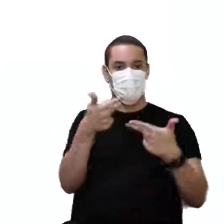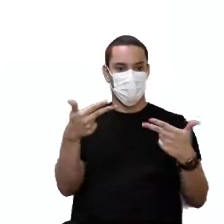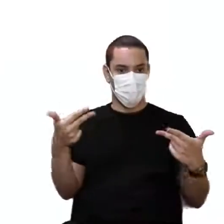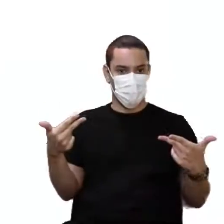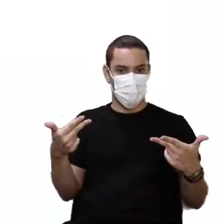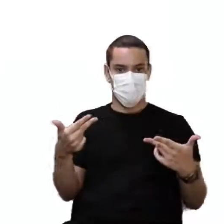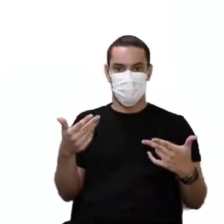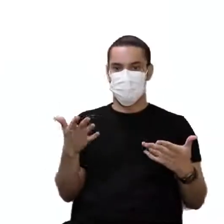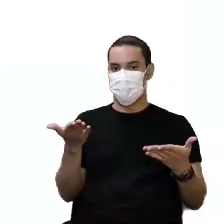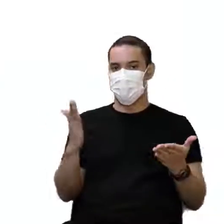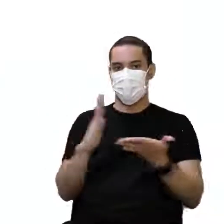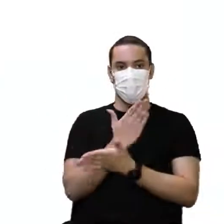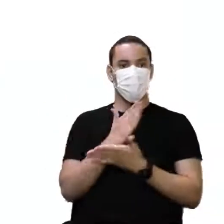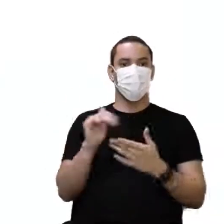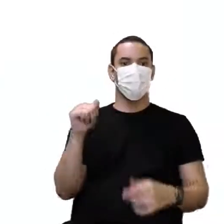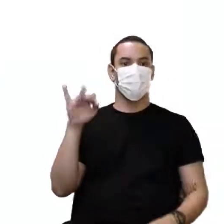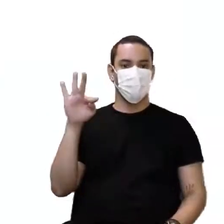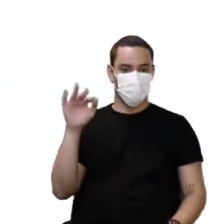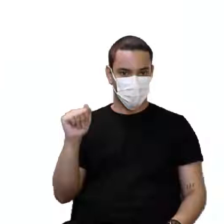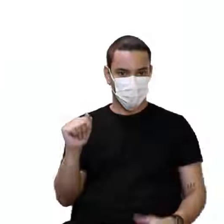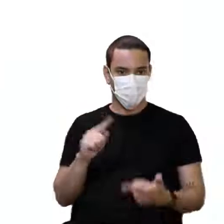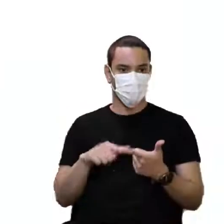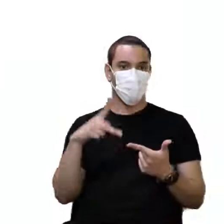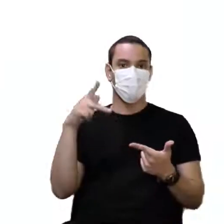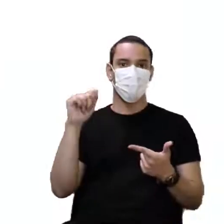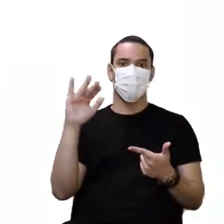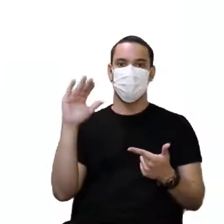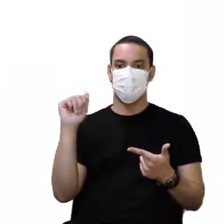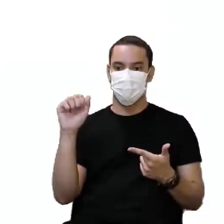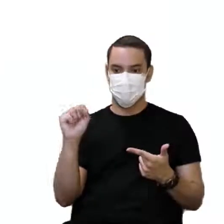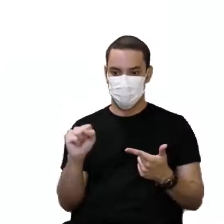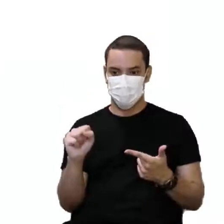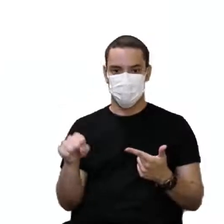Desde pequenas antas, pacas,